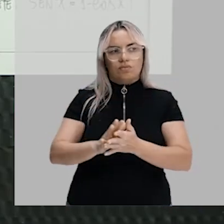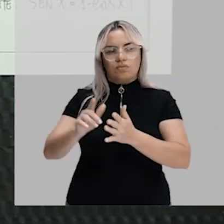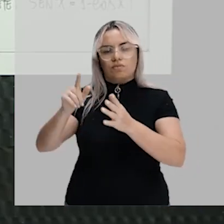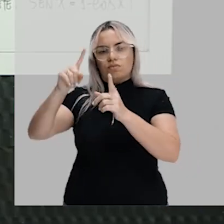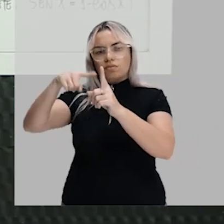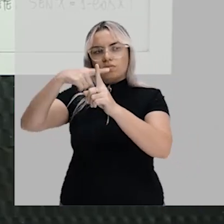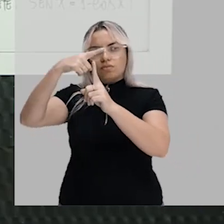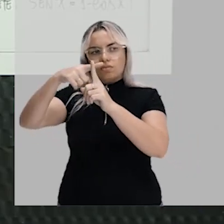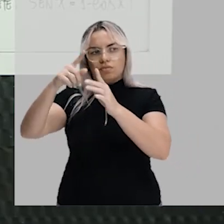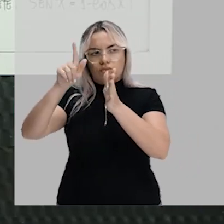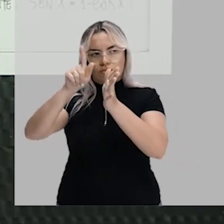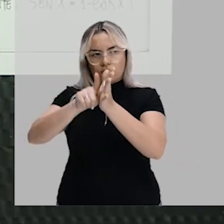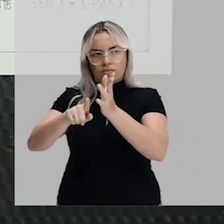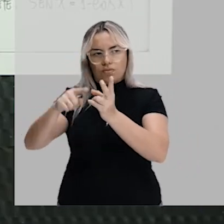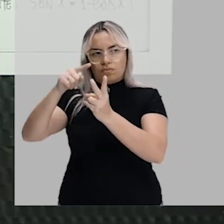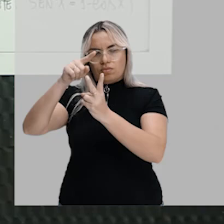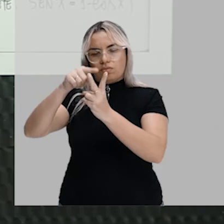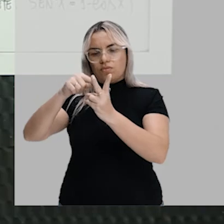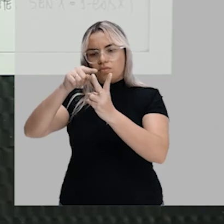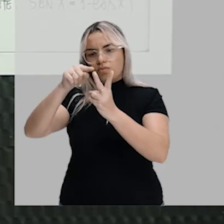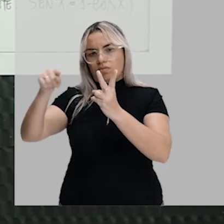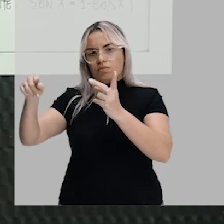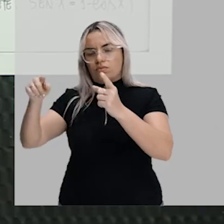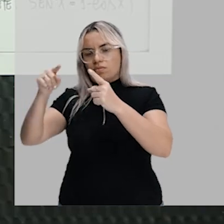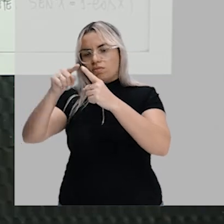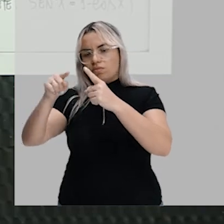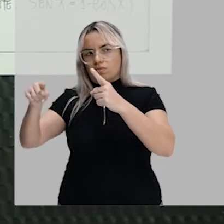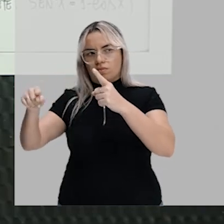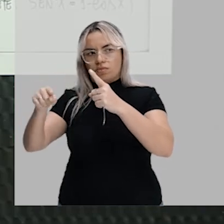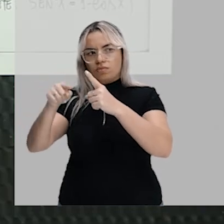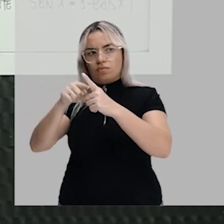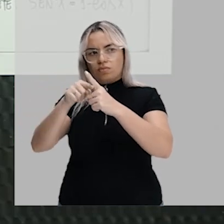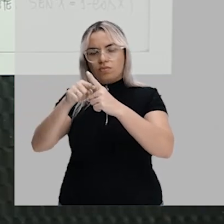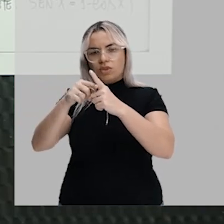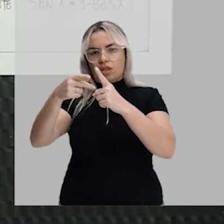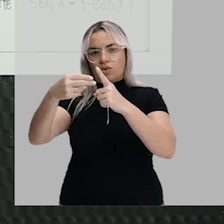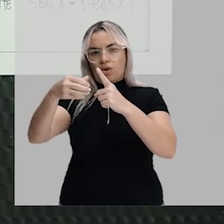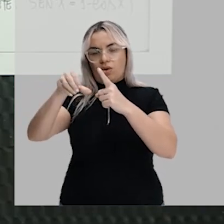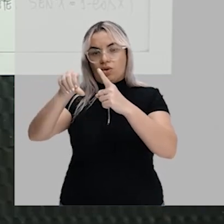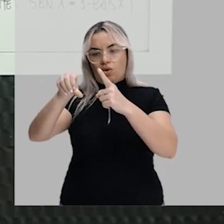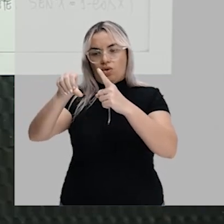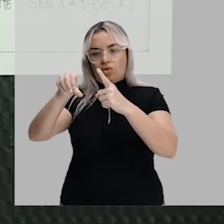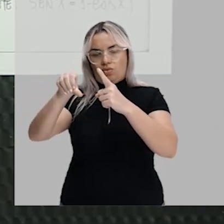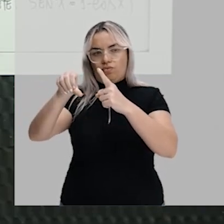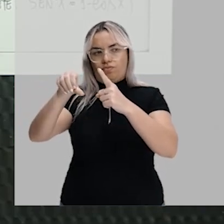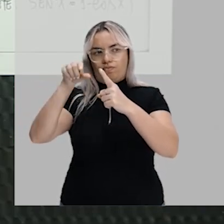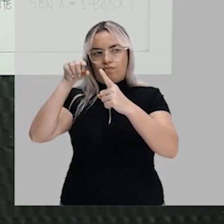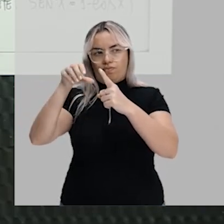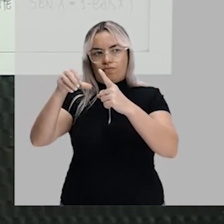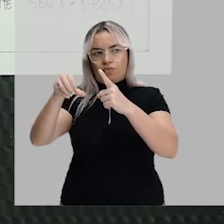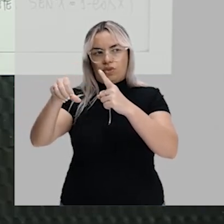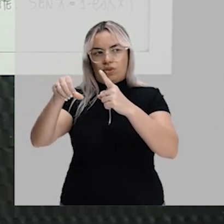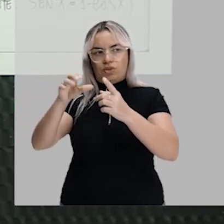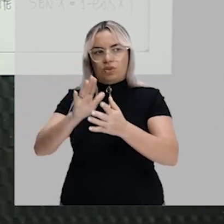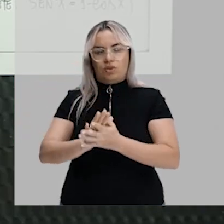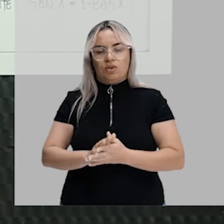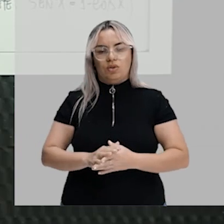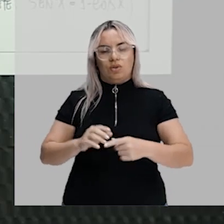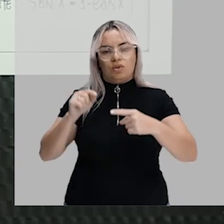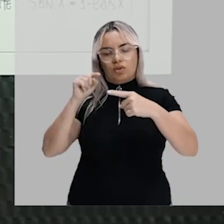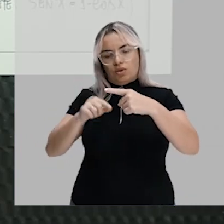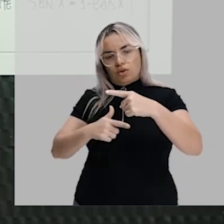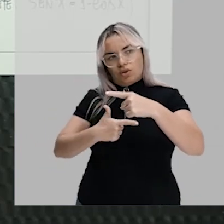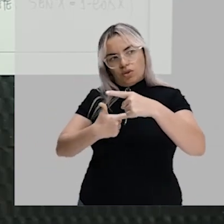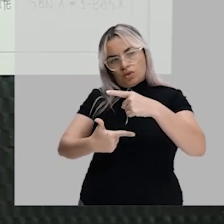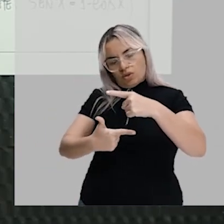raiz quadrada de Delta que é 9 sobre 2 multiplicado por a que é